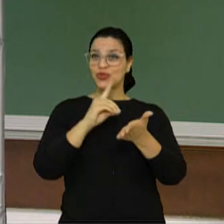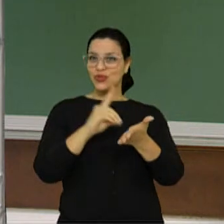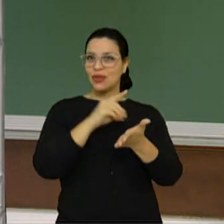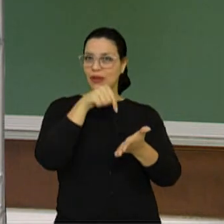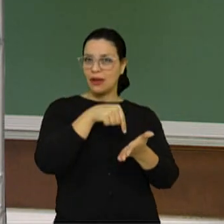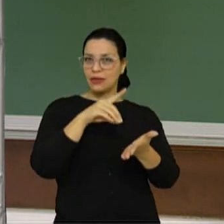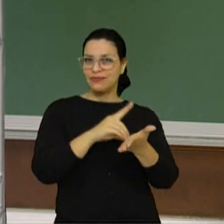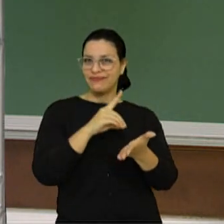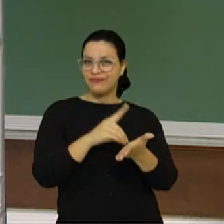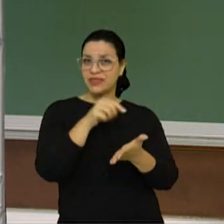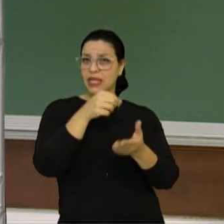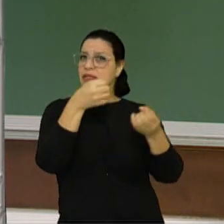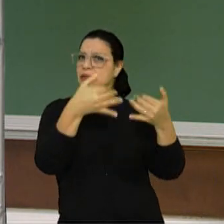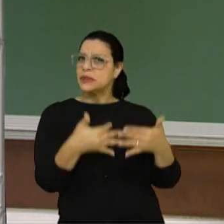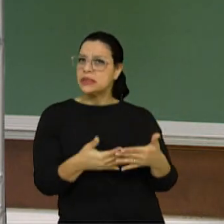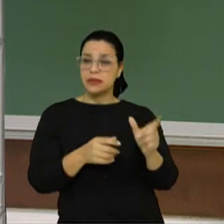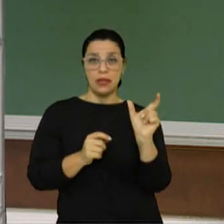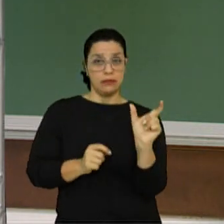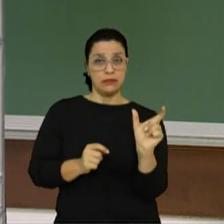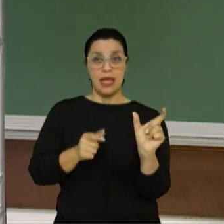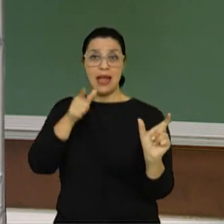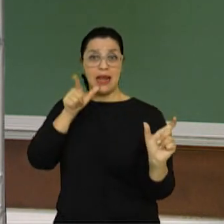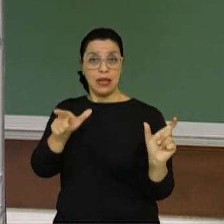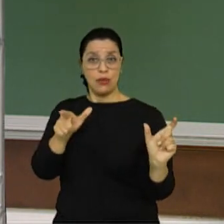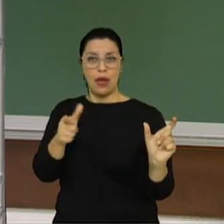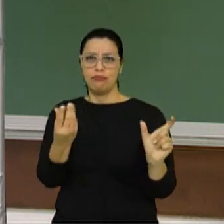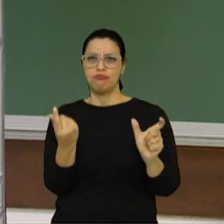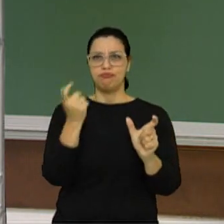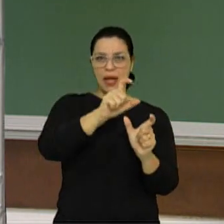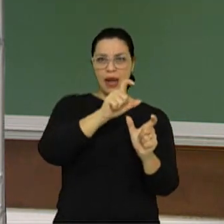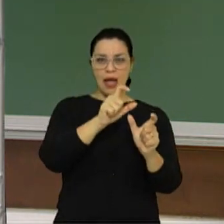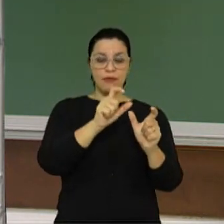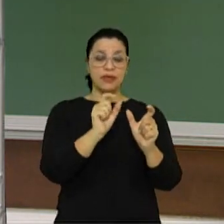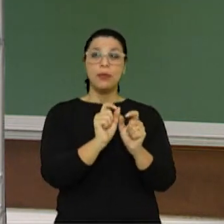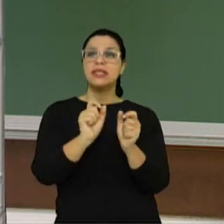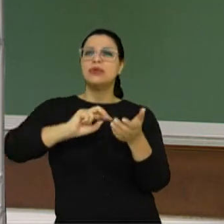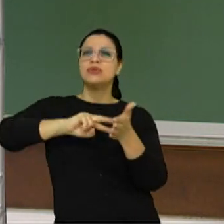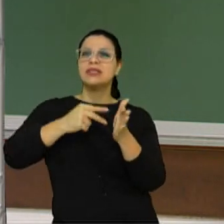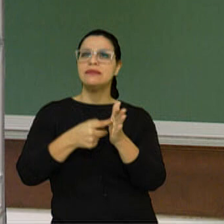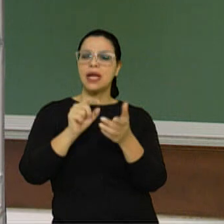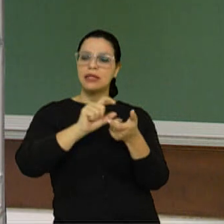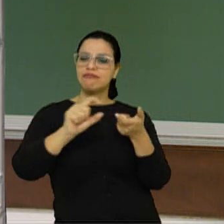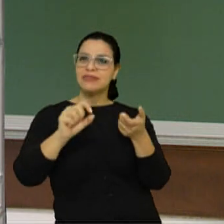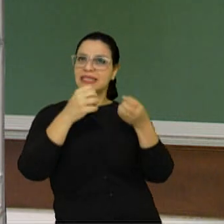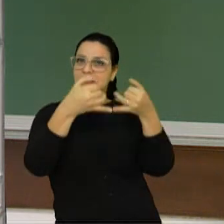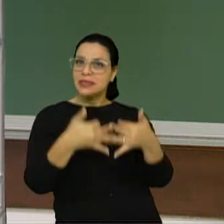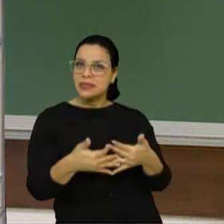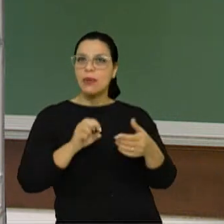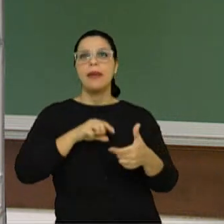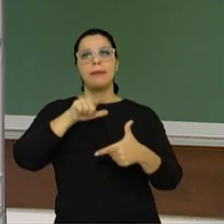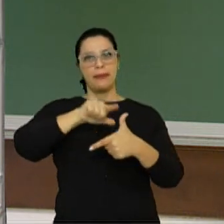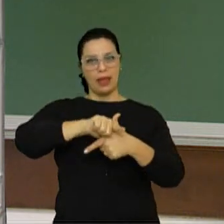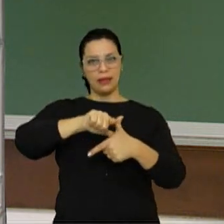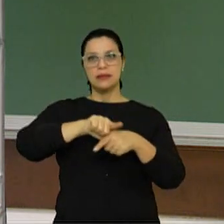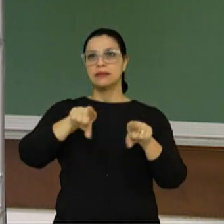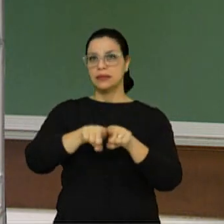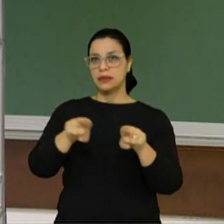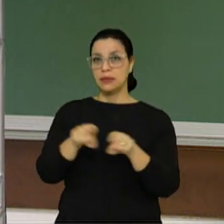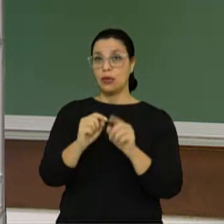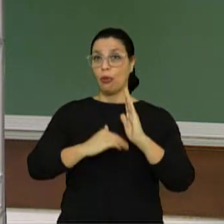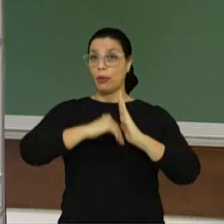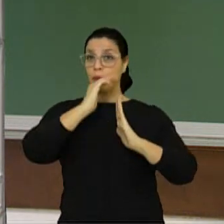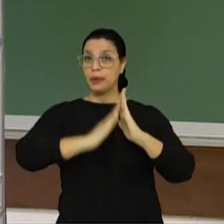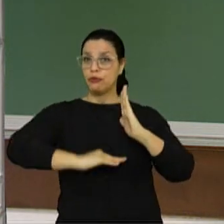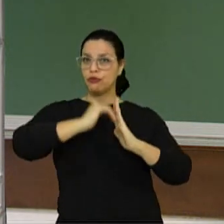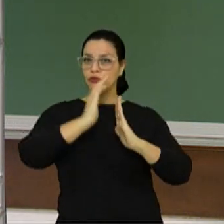O dicionário descreve a própria língua, explica os verbetes, né? Então você tem uma metalinguagem. Quando temos uma pintura